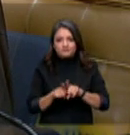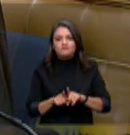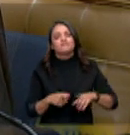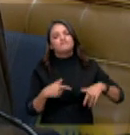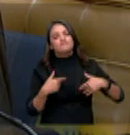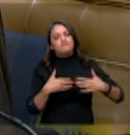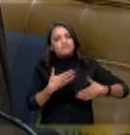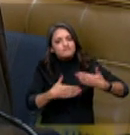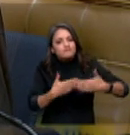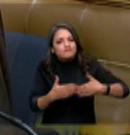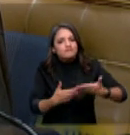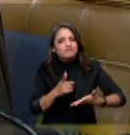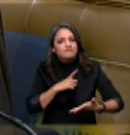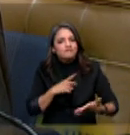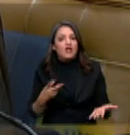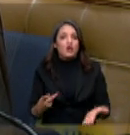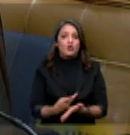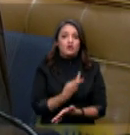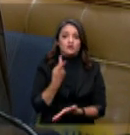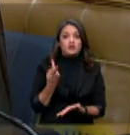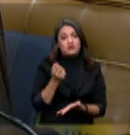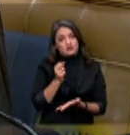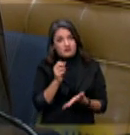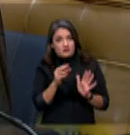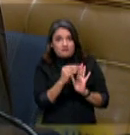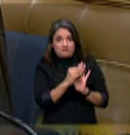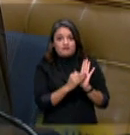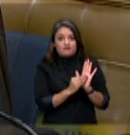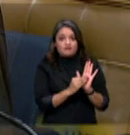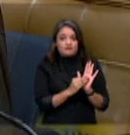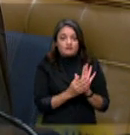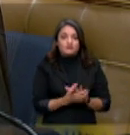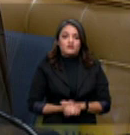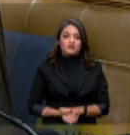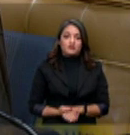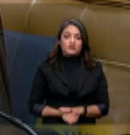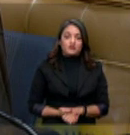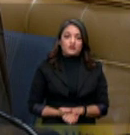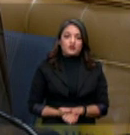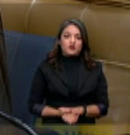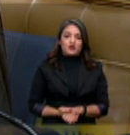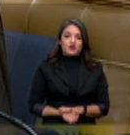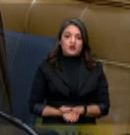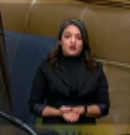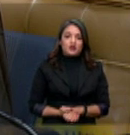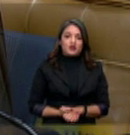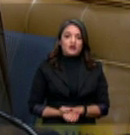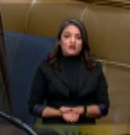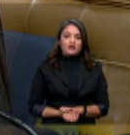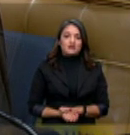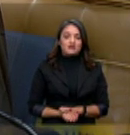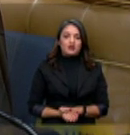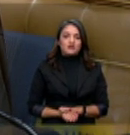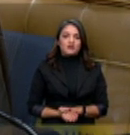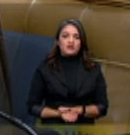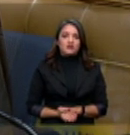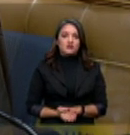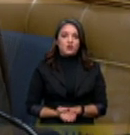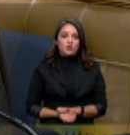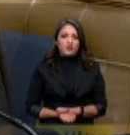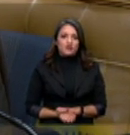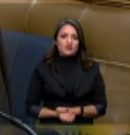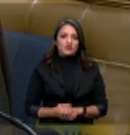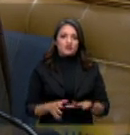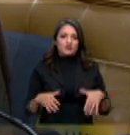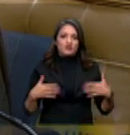pátria oferece ou prevê. Em pauta, STF julga processo contra a decisão do TST que